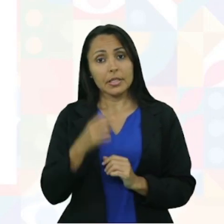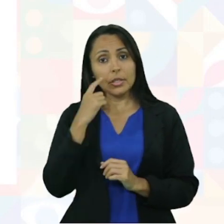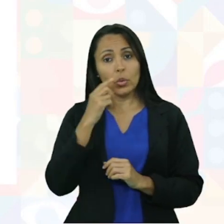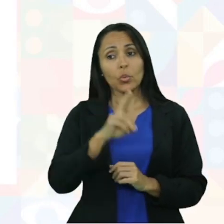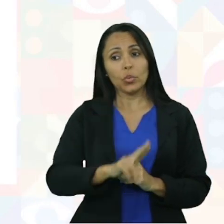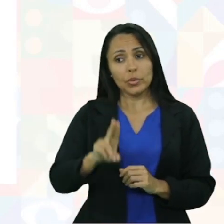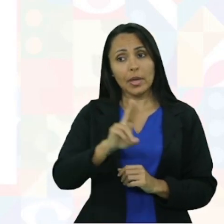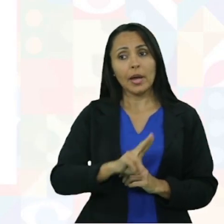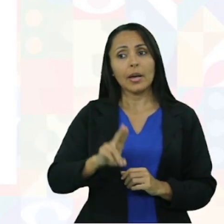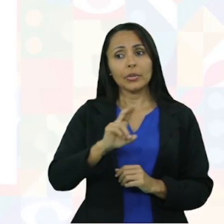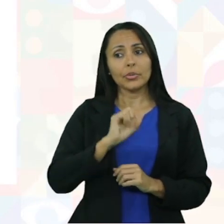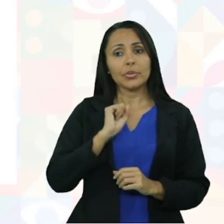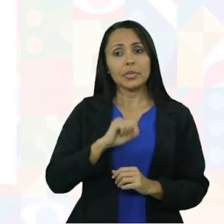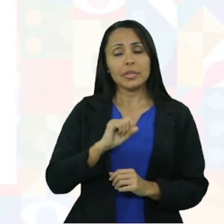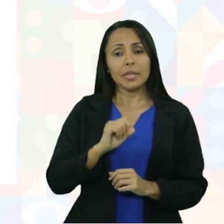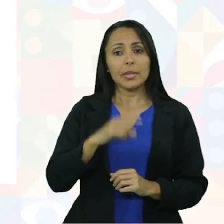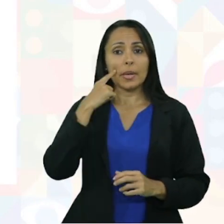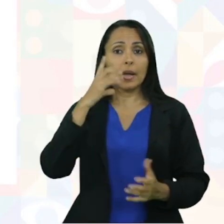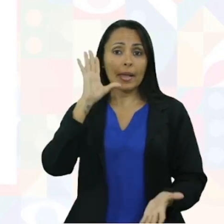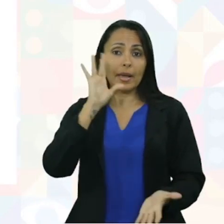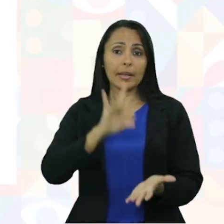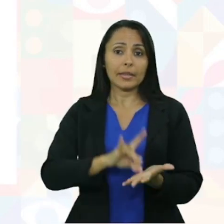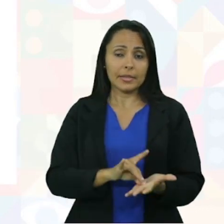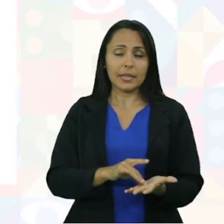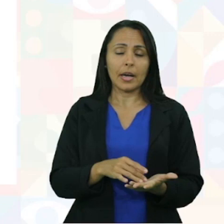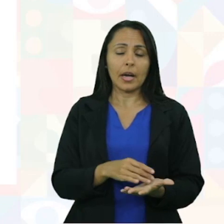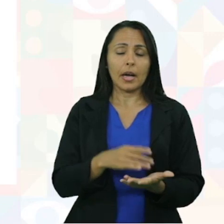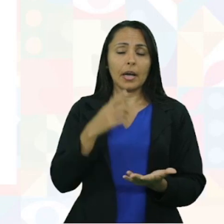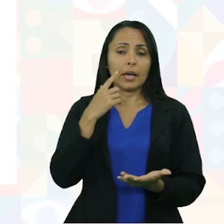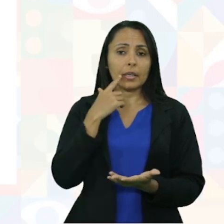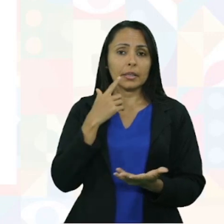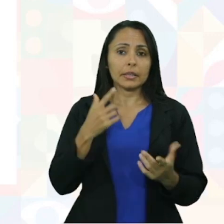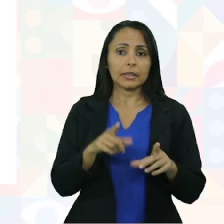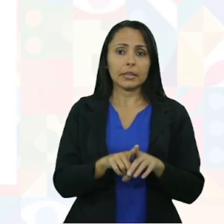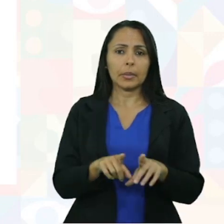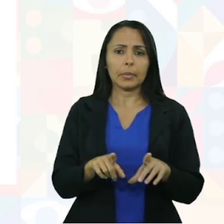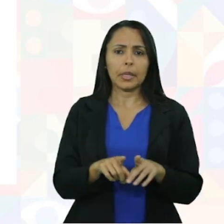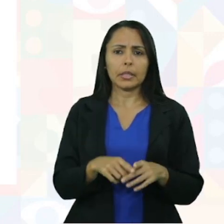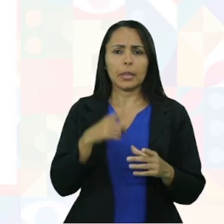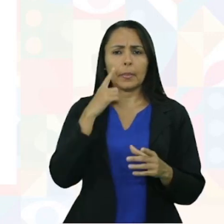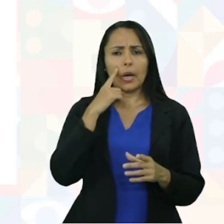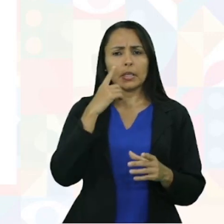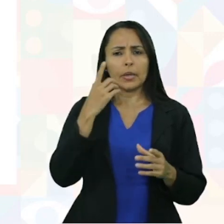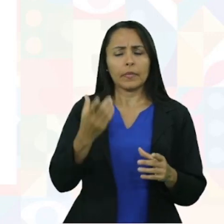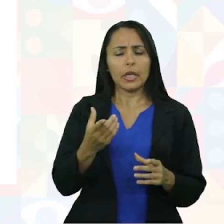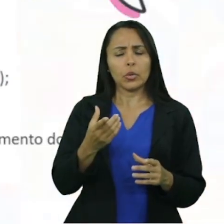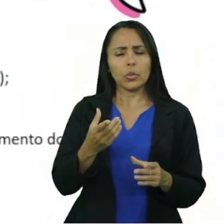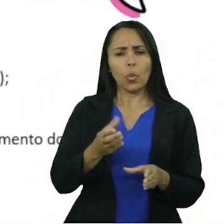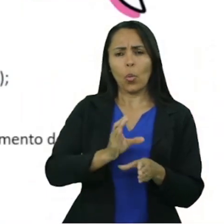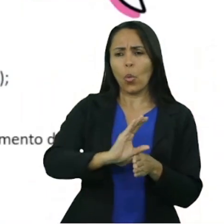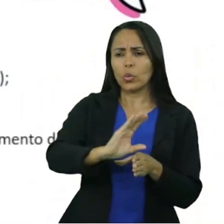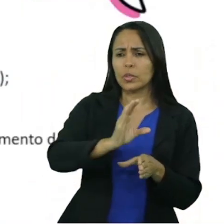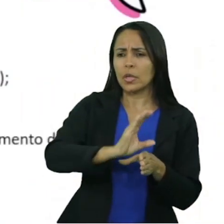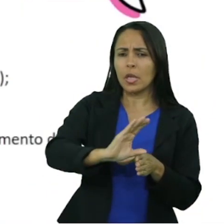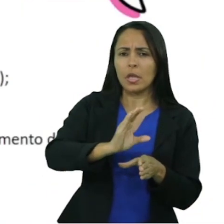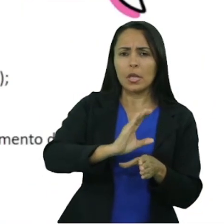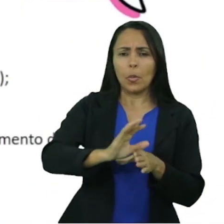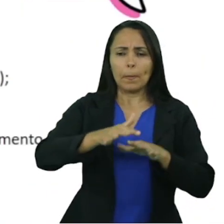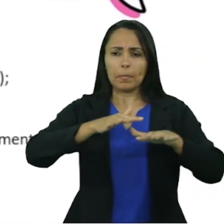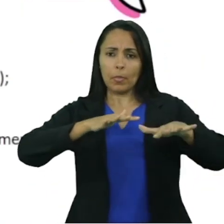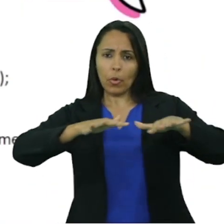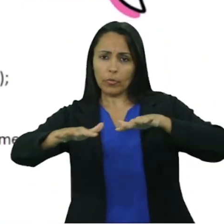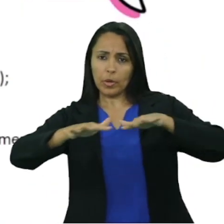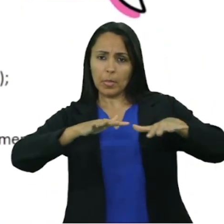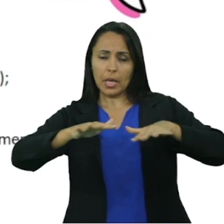para realizar essa prestação de contas. Então, são atas de conselho, são movimentações, são termos